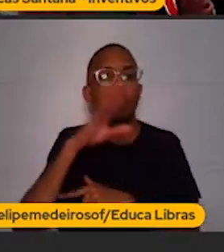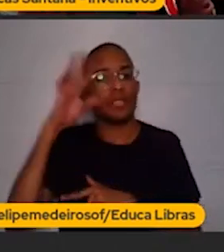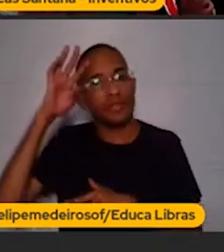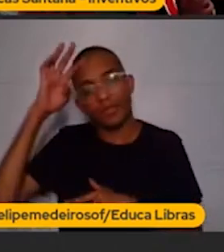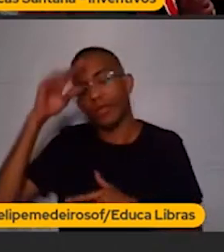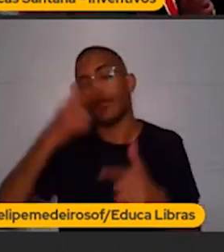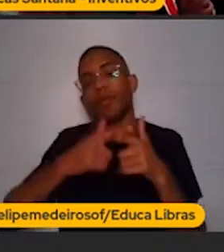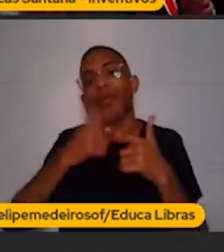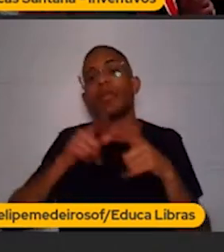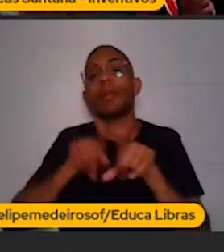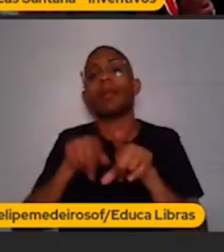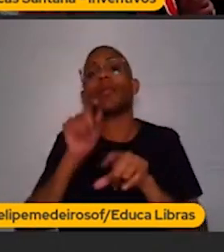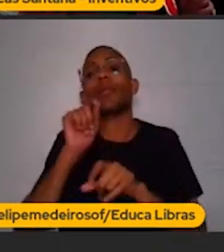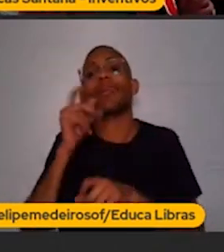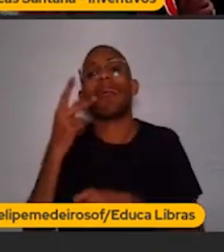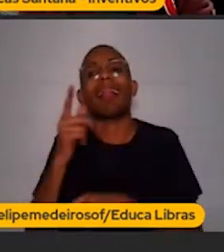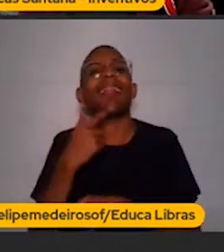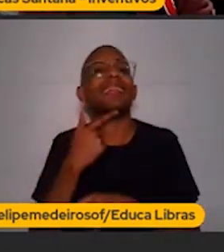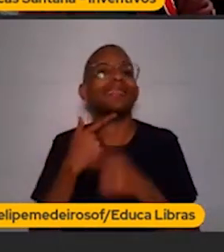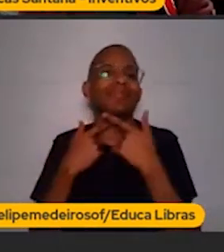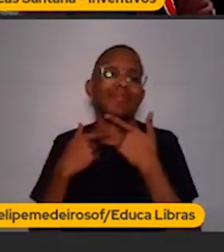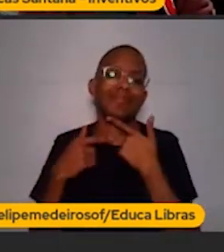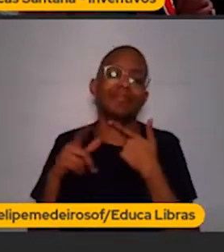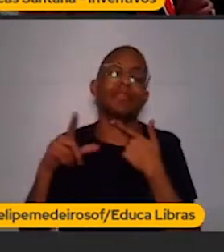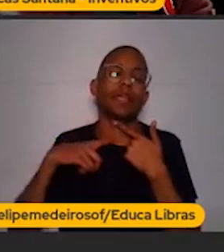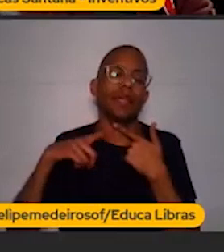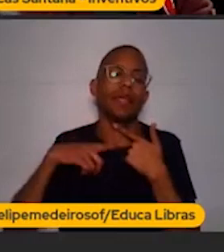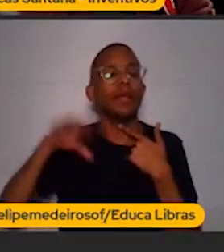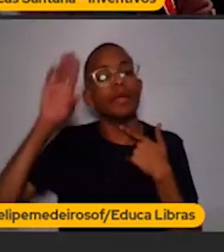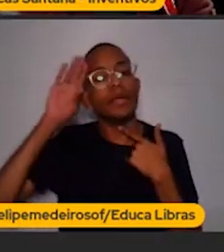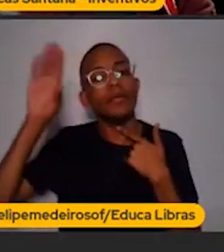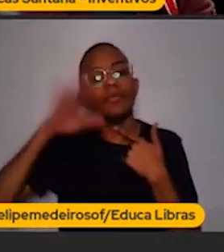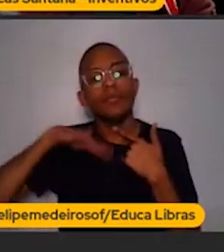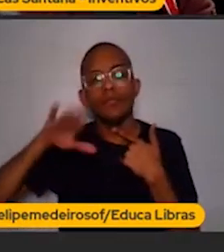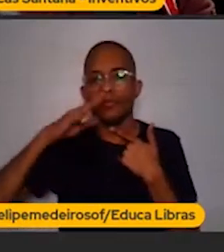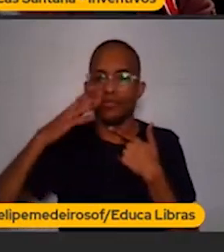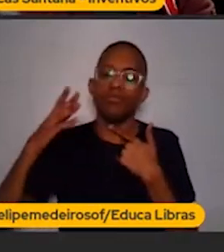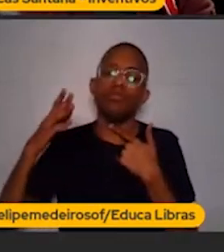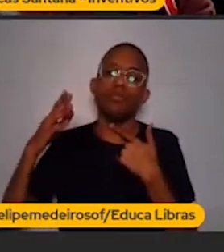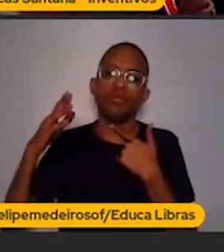são os desejos que ela tem. Acho que principalmente quem